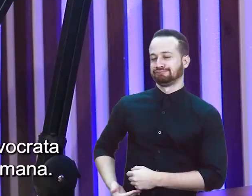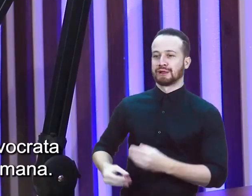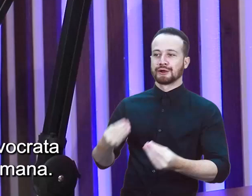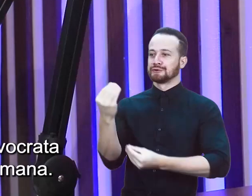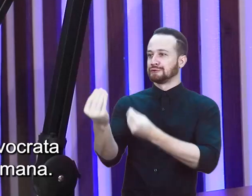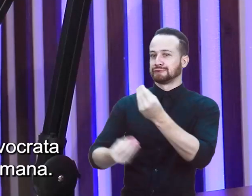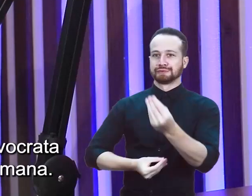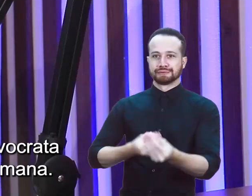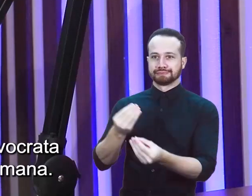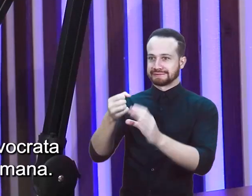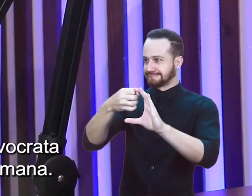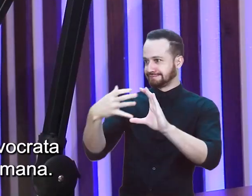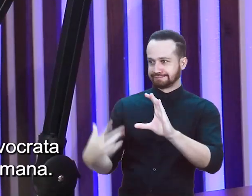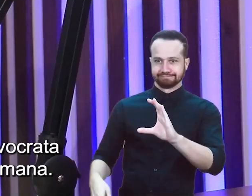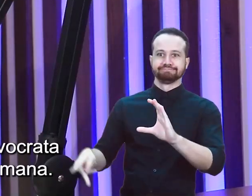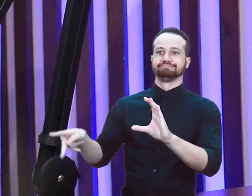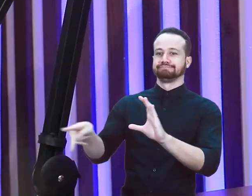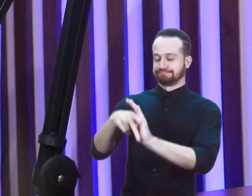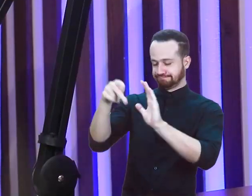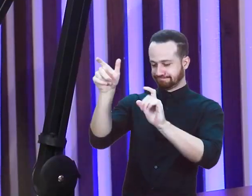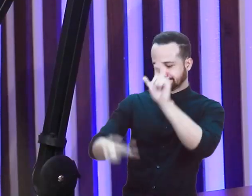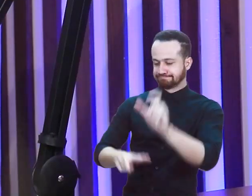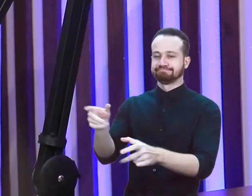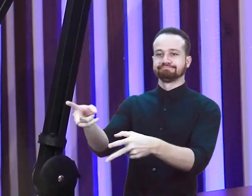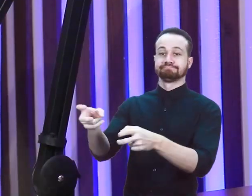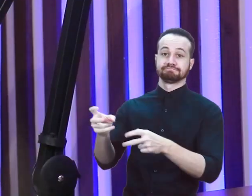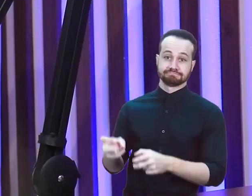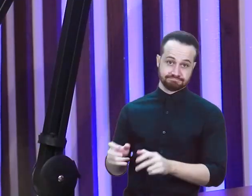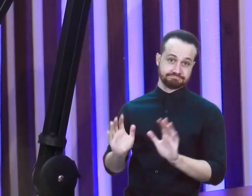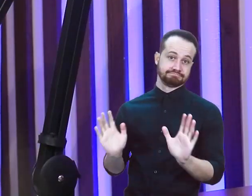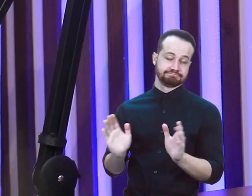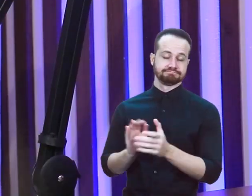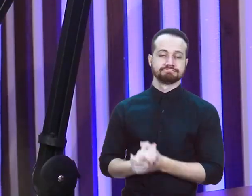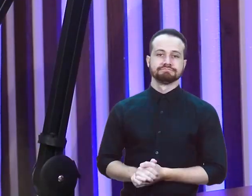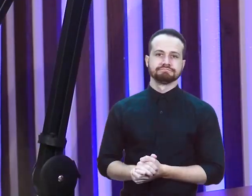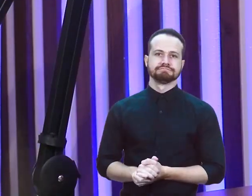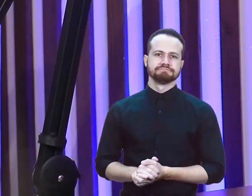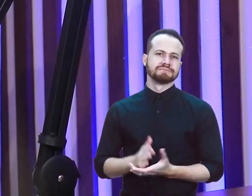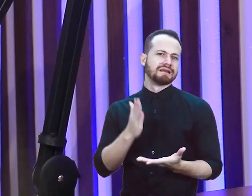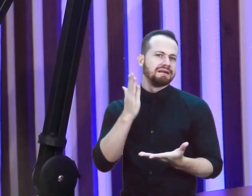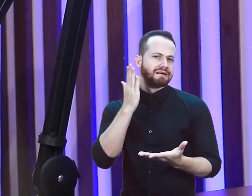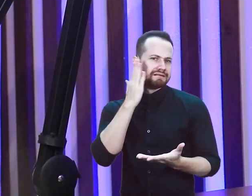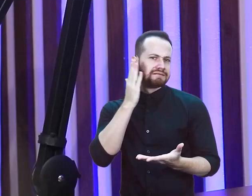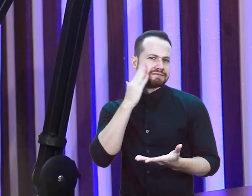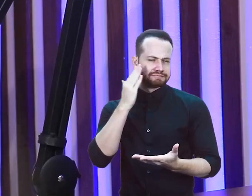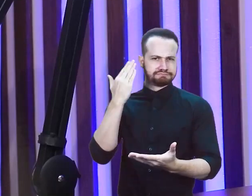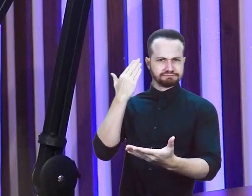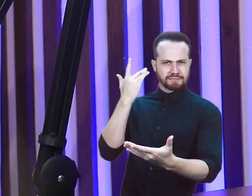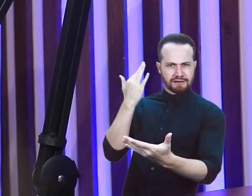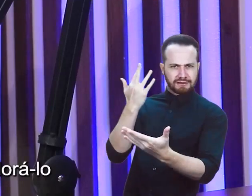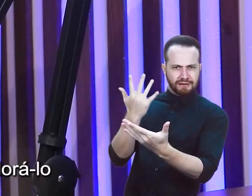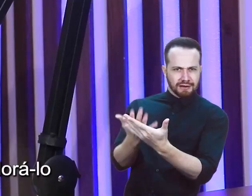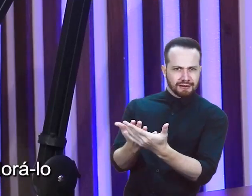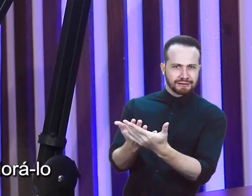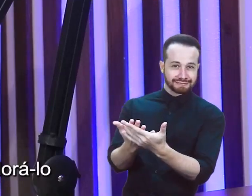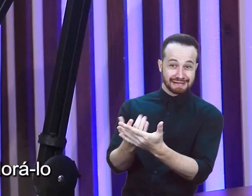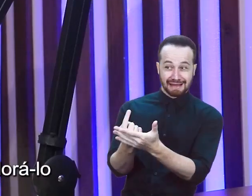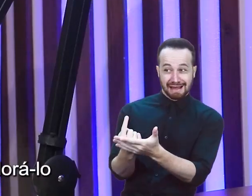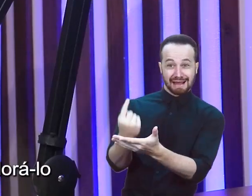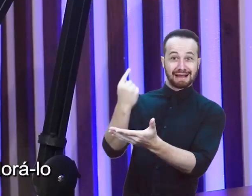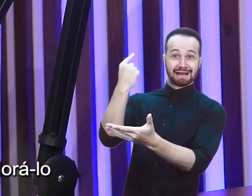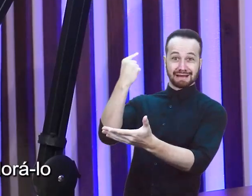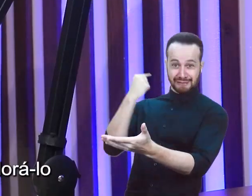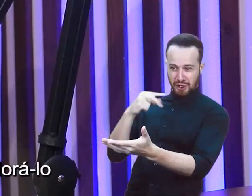essência da exploração humana. Segundo, o que se sabe historicamente é que quem